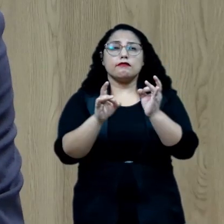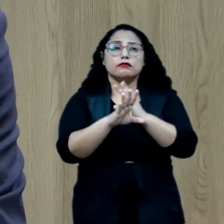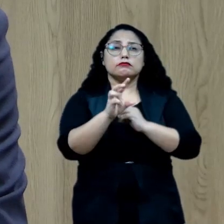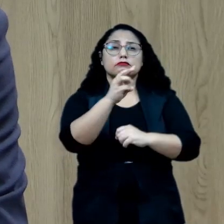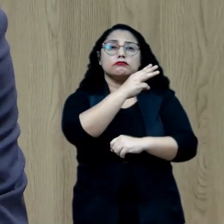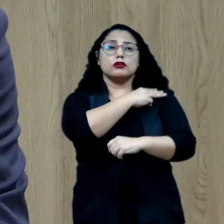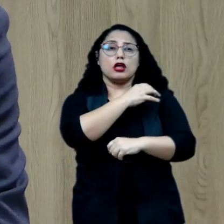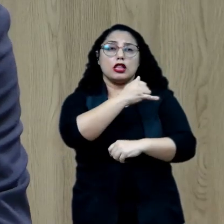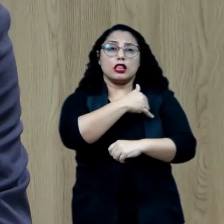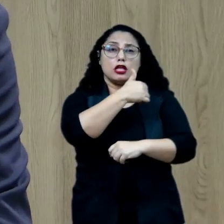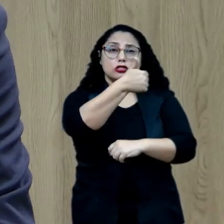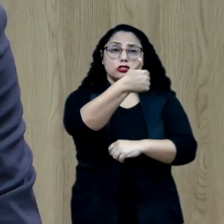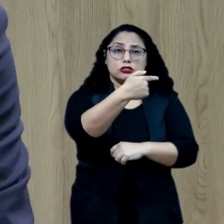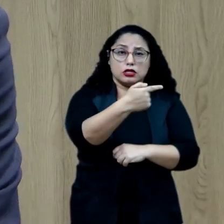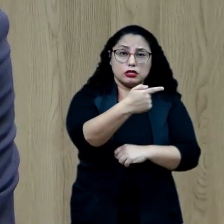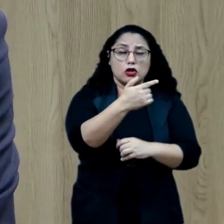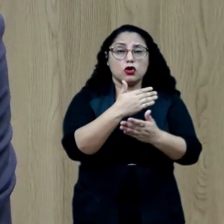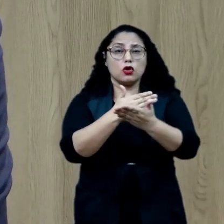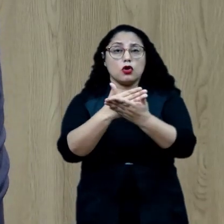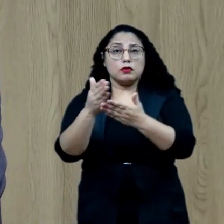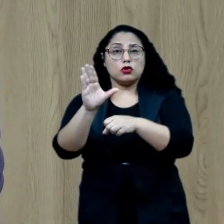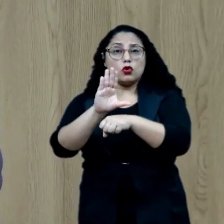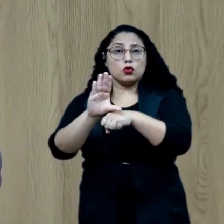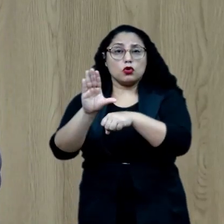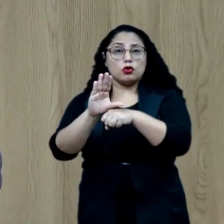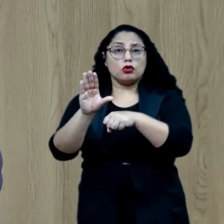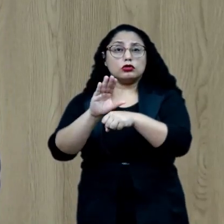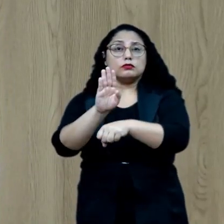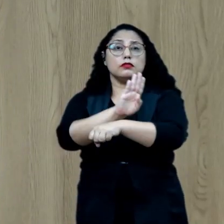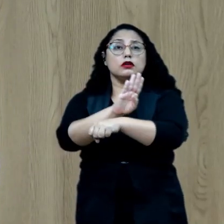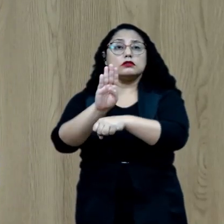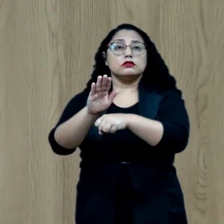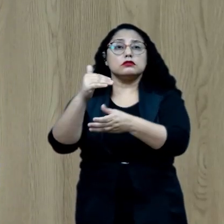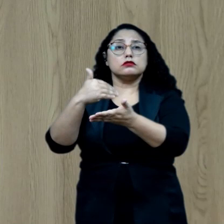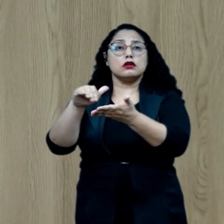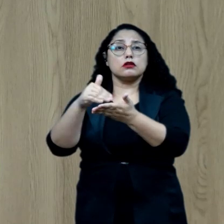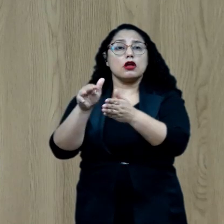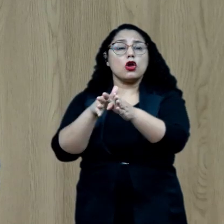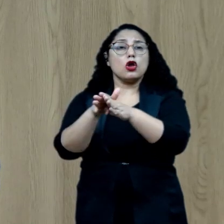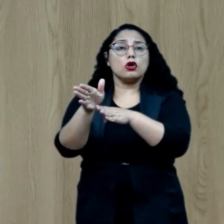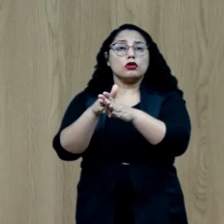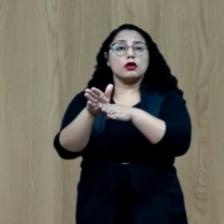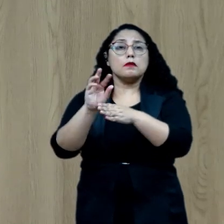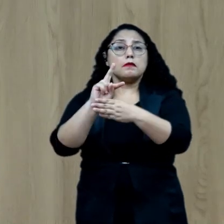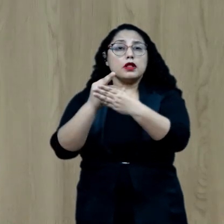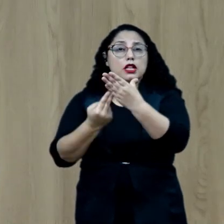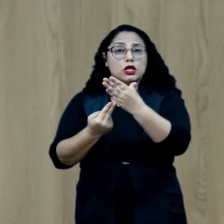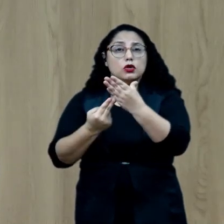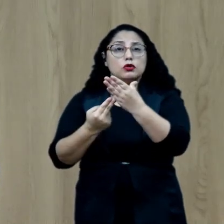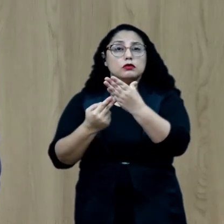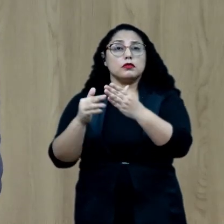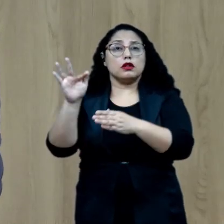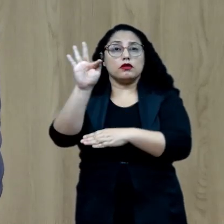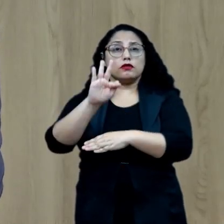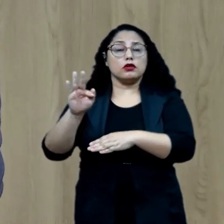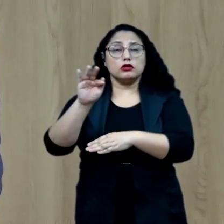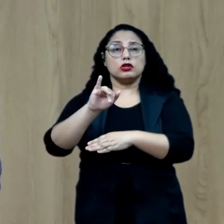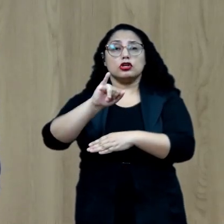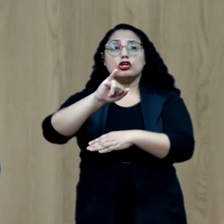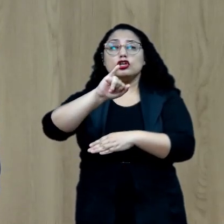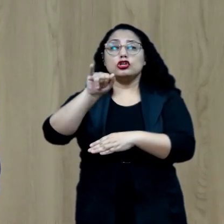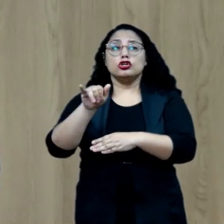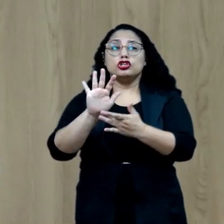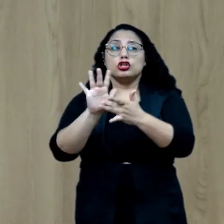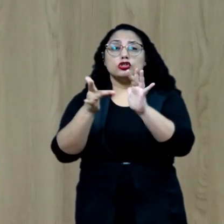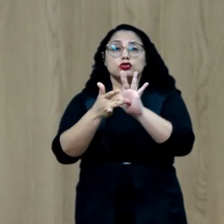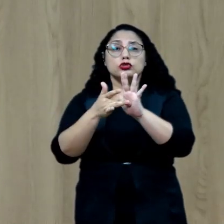aos 17 anos, comecei o curso de bacharelado em secretariado executivo bilíngue pela Faculdade Jesus Maria José